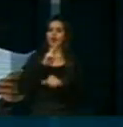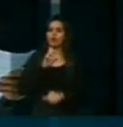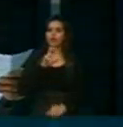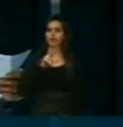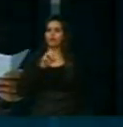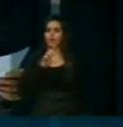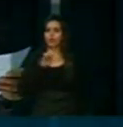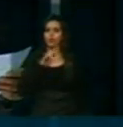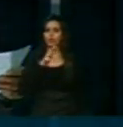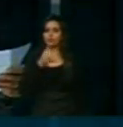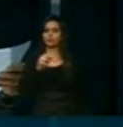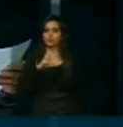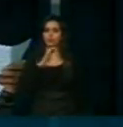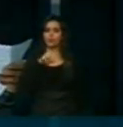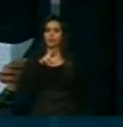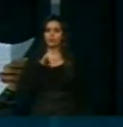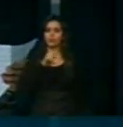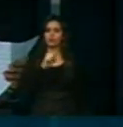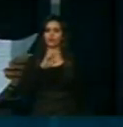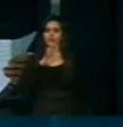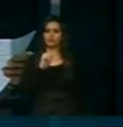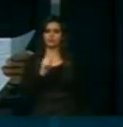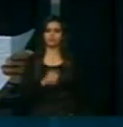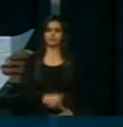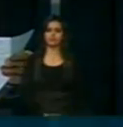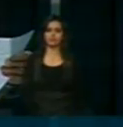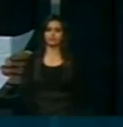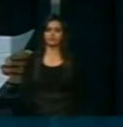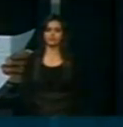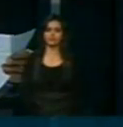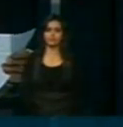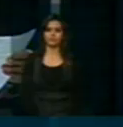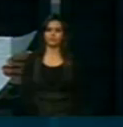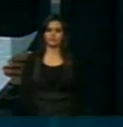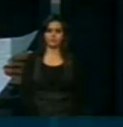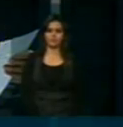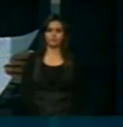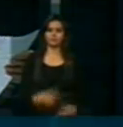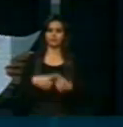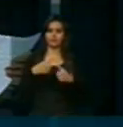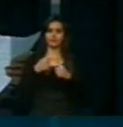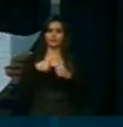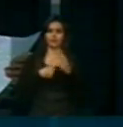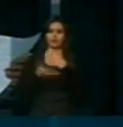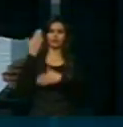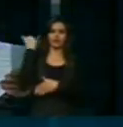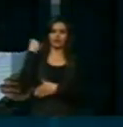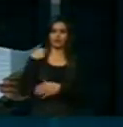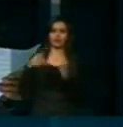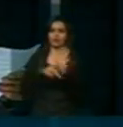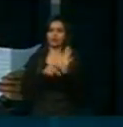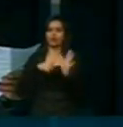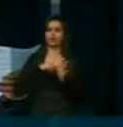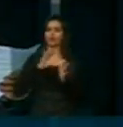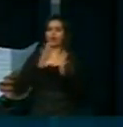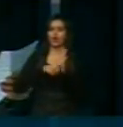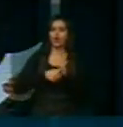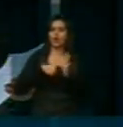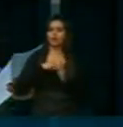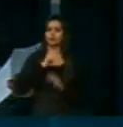O Estado de Minas, os militares não deverão ensarilhar suas armas antes que emudeçam as vozes da corrupção e da traição à